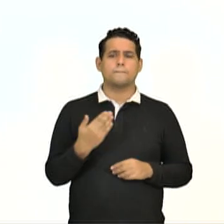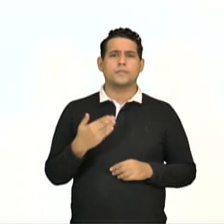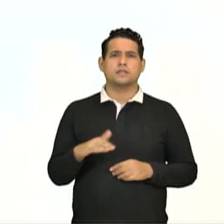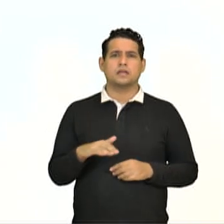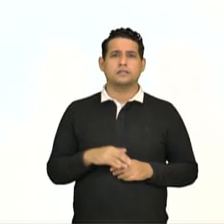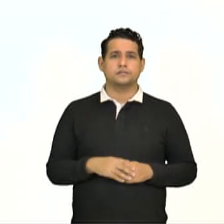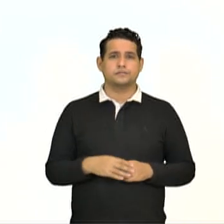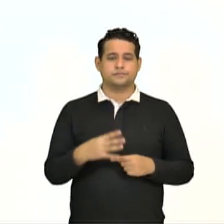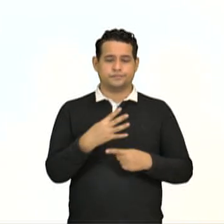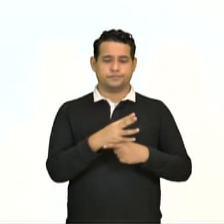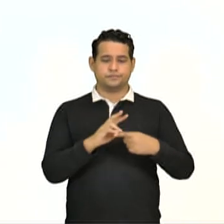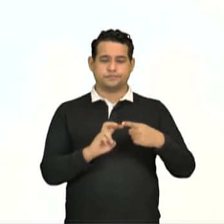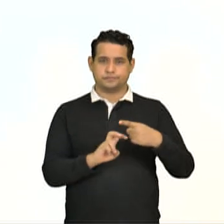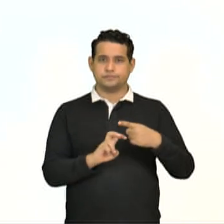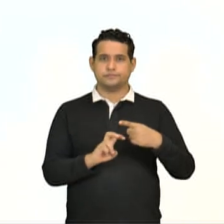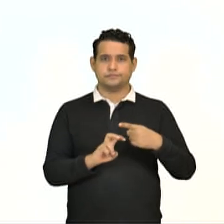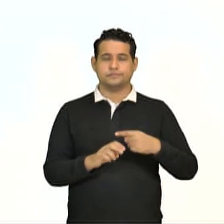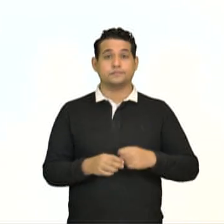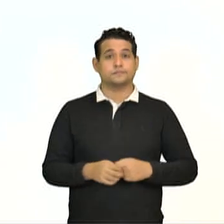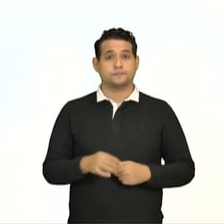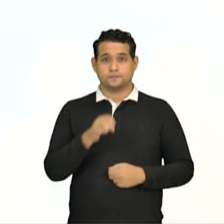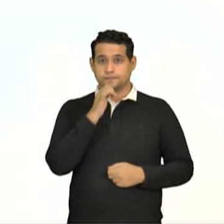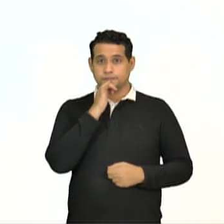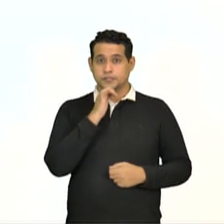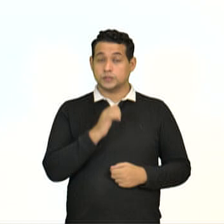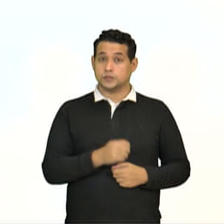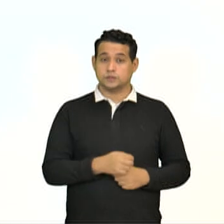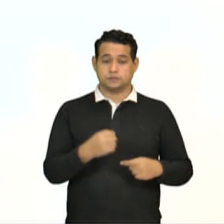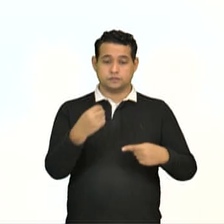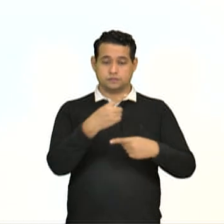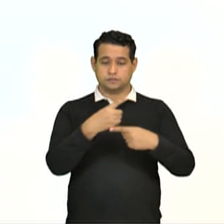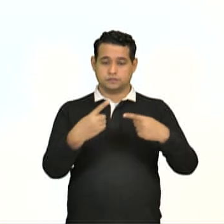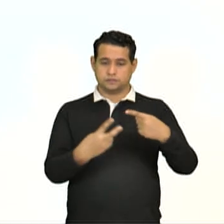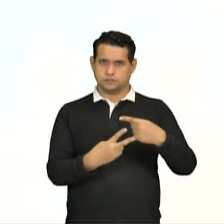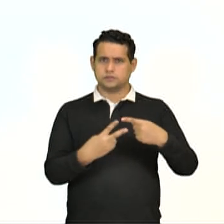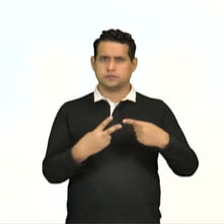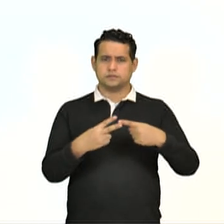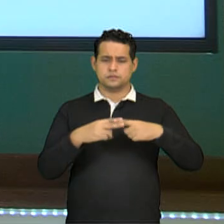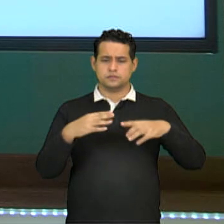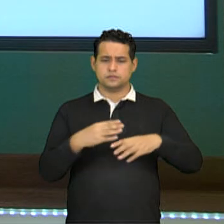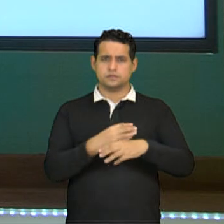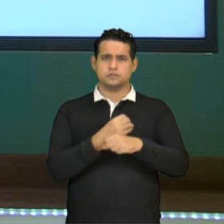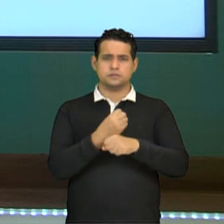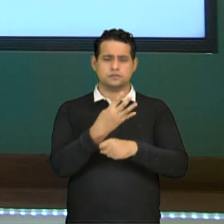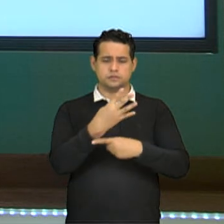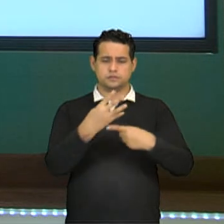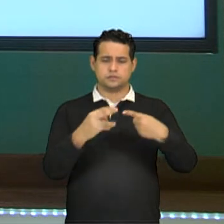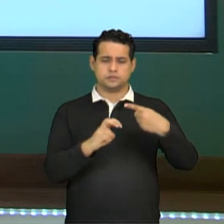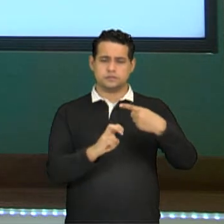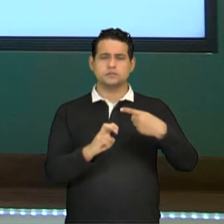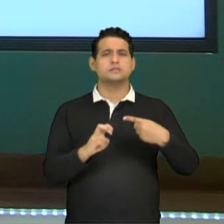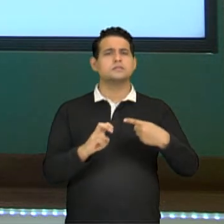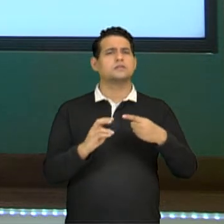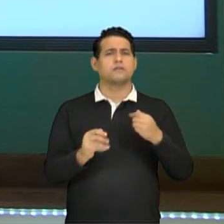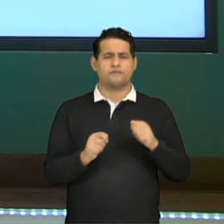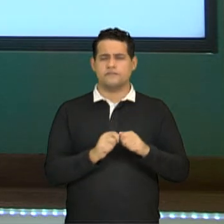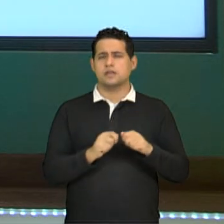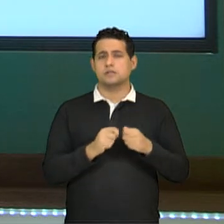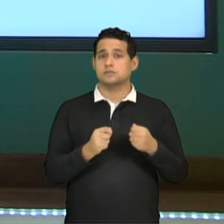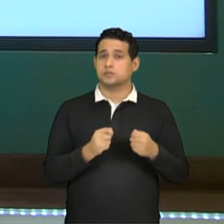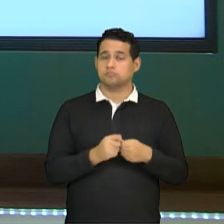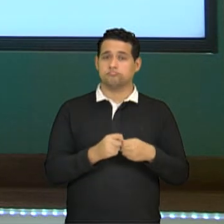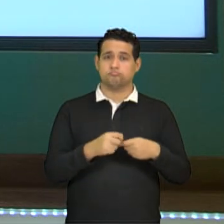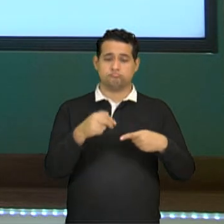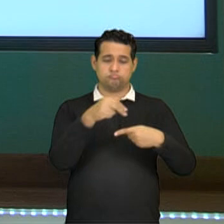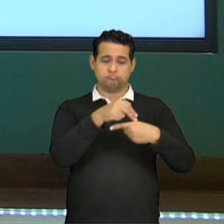de 4/5. Ou seja, eu vou pegar 1 sobre 2 meio e vou multiplicar por 4/5. Então, eu faço